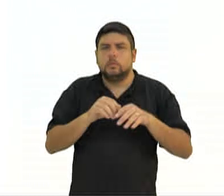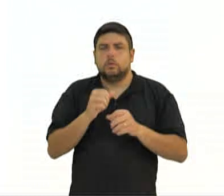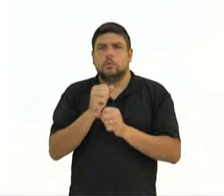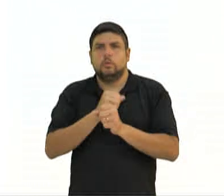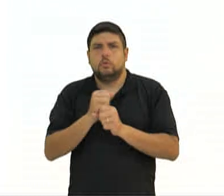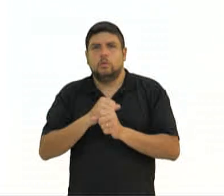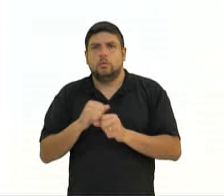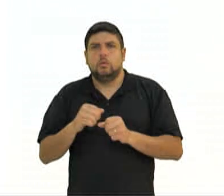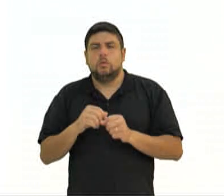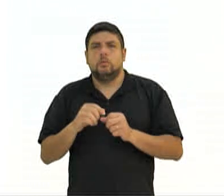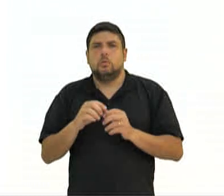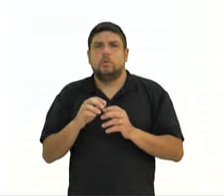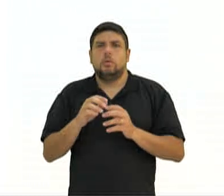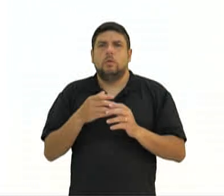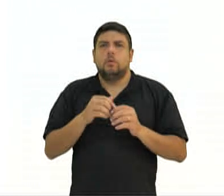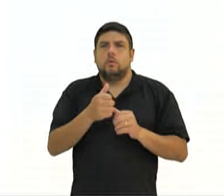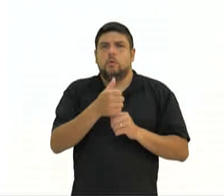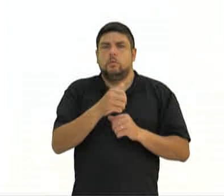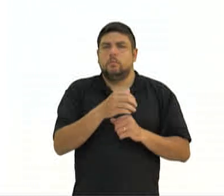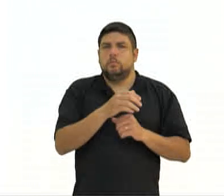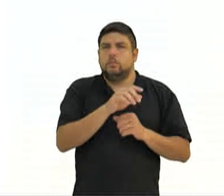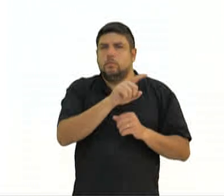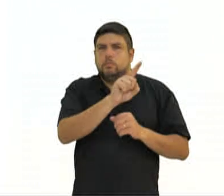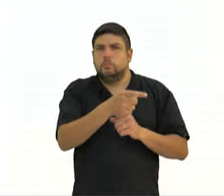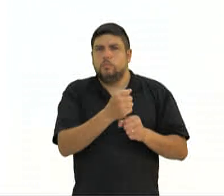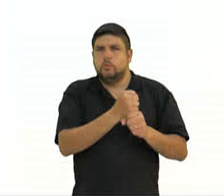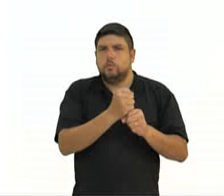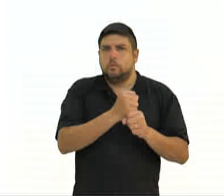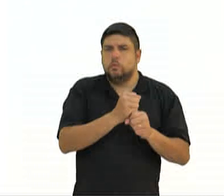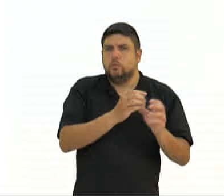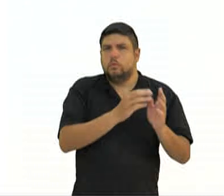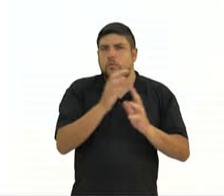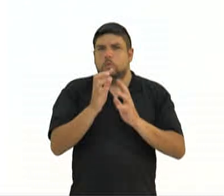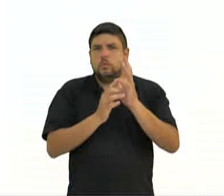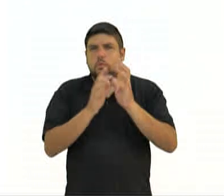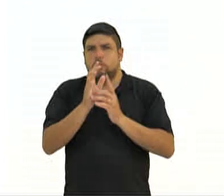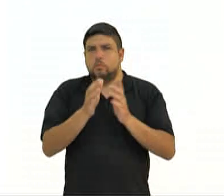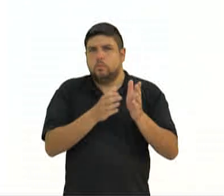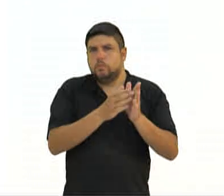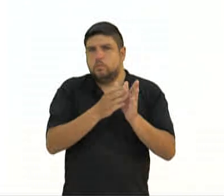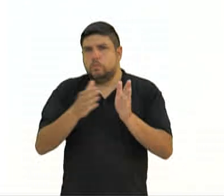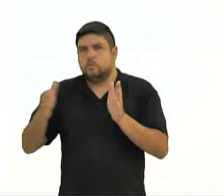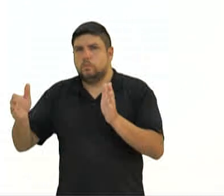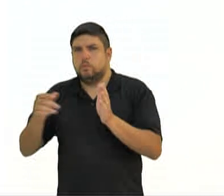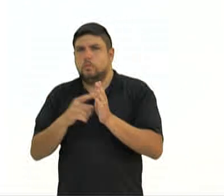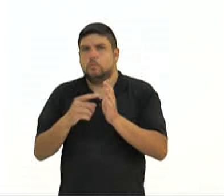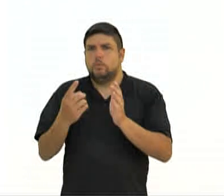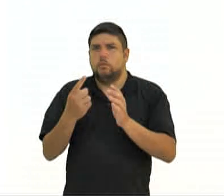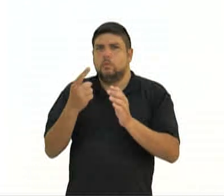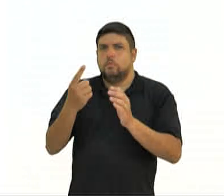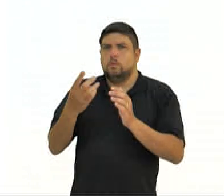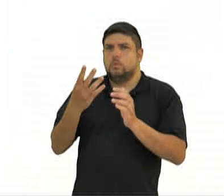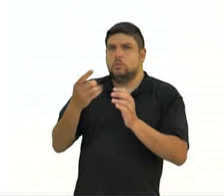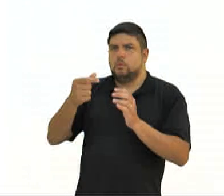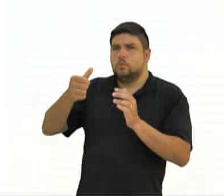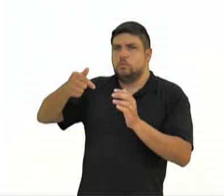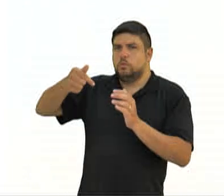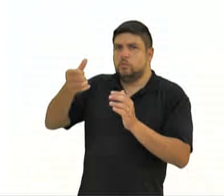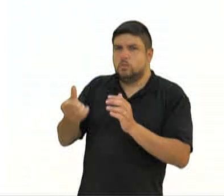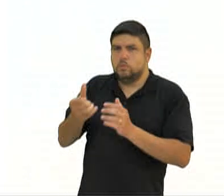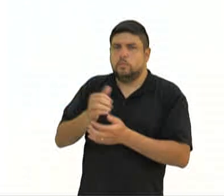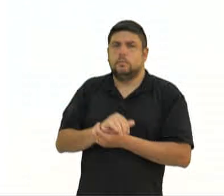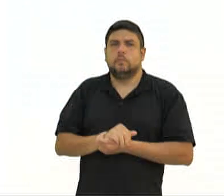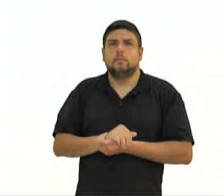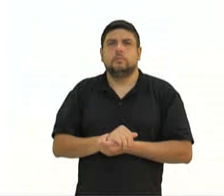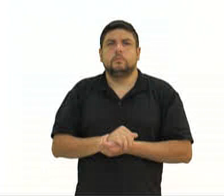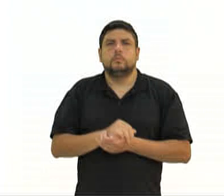1476 depois de Cristo. Então isso aqui é uma obra de arte para eles, tá? Então vocês estão vendo que o suporte